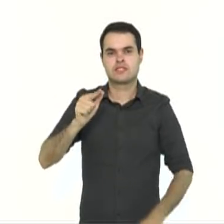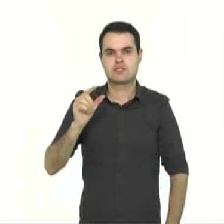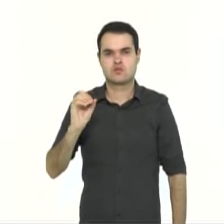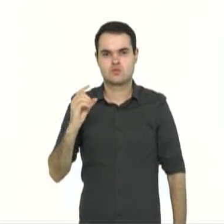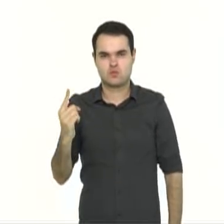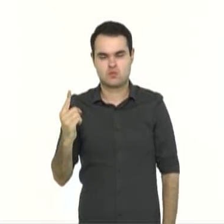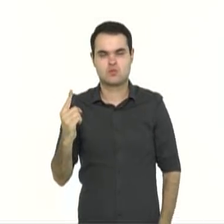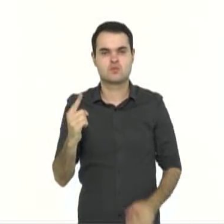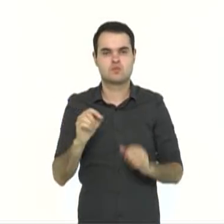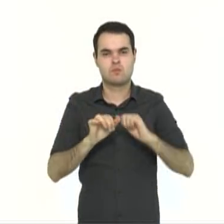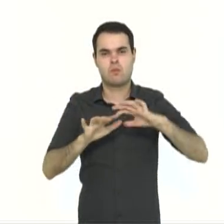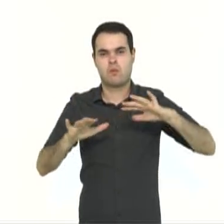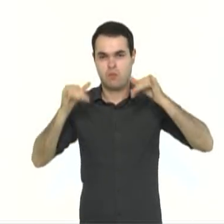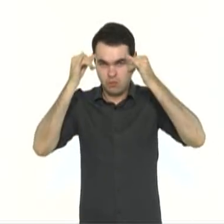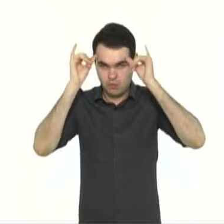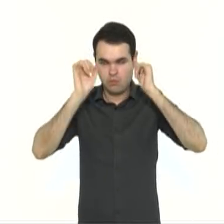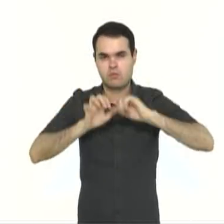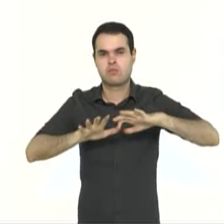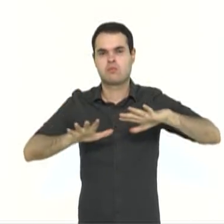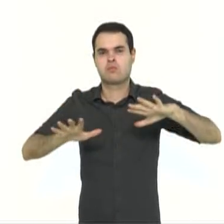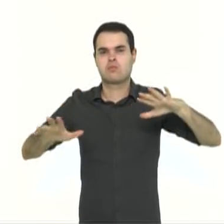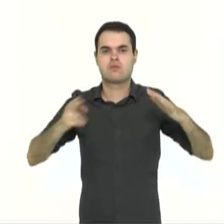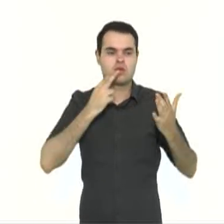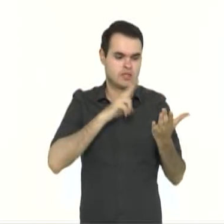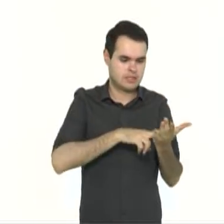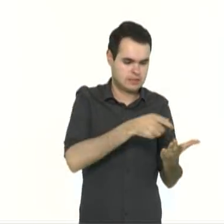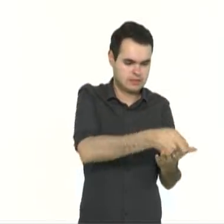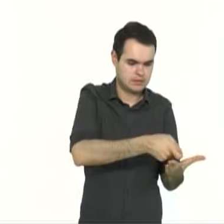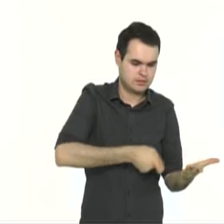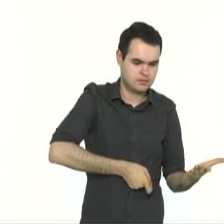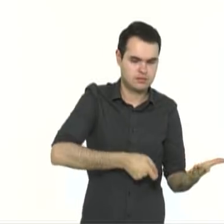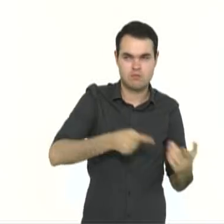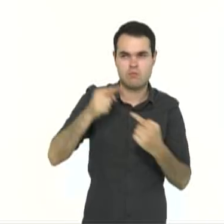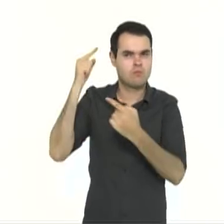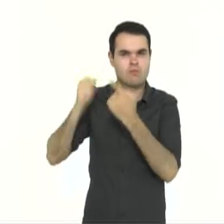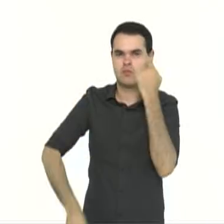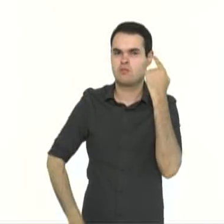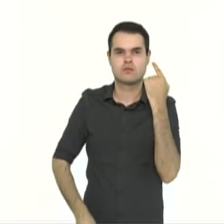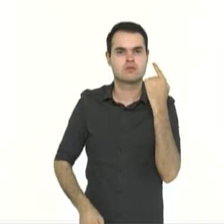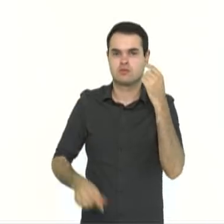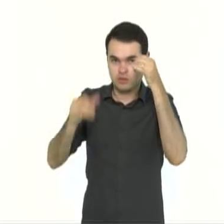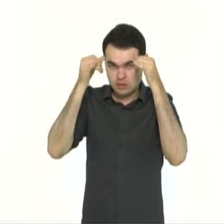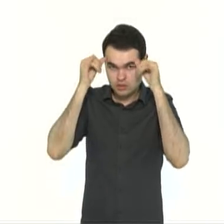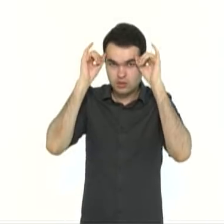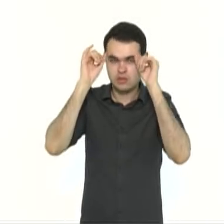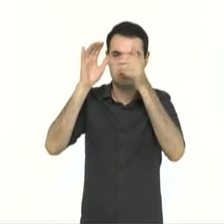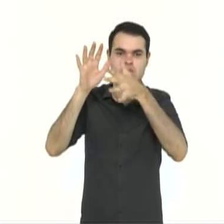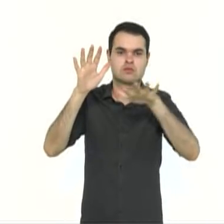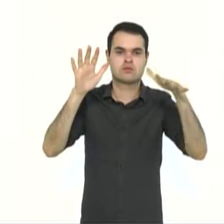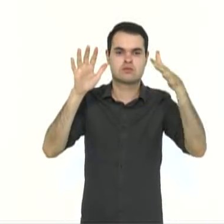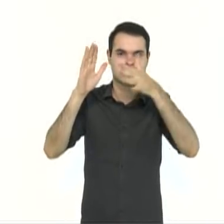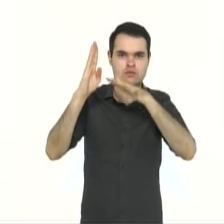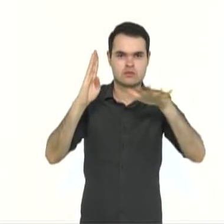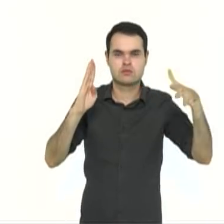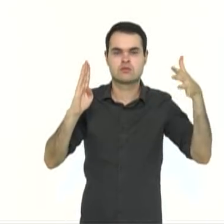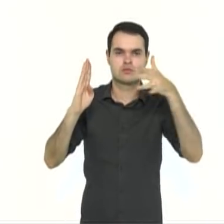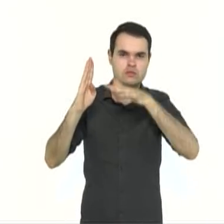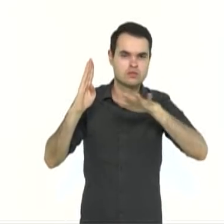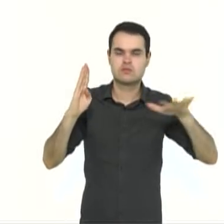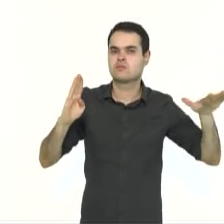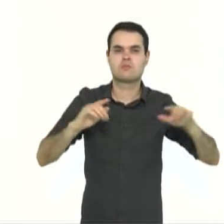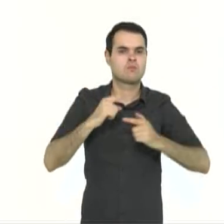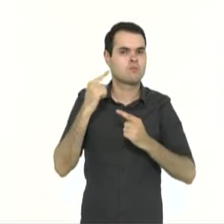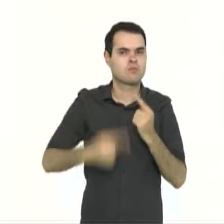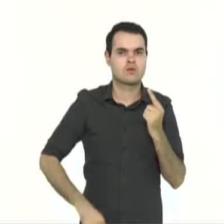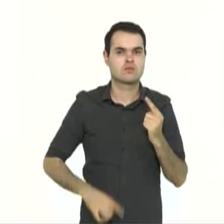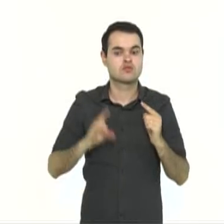1701, foi publicada uma Carta Régia, proibindo a criação de gado no litoral. A criação somente poderia